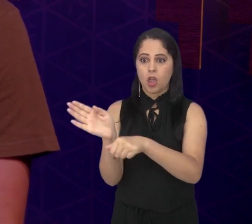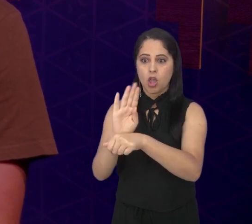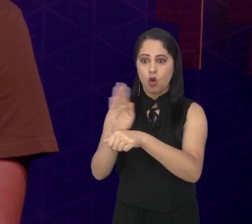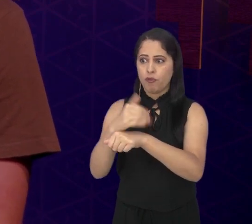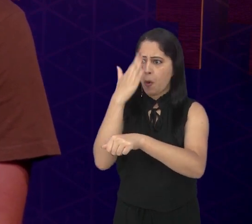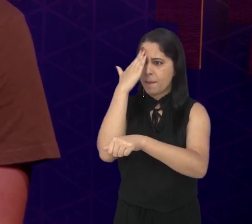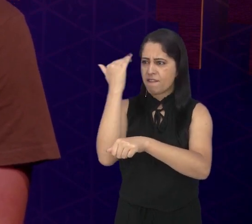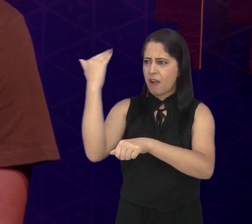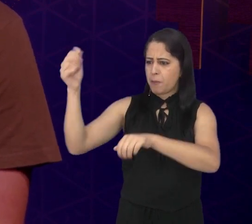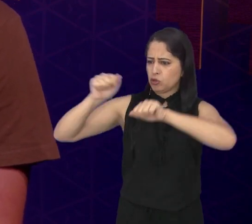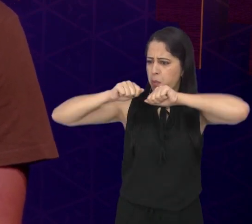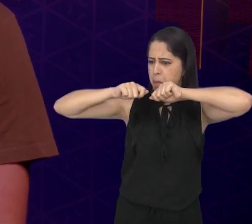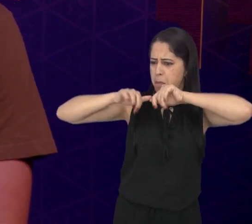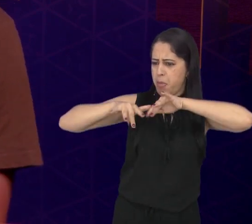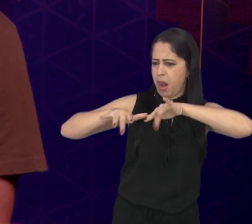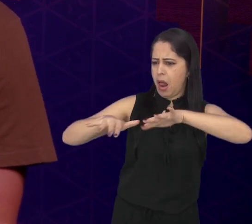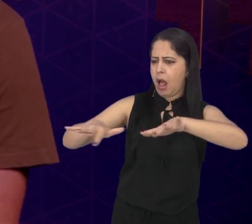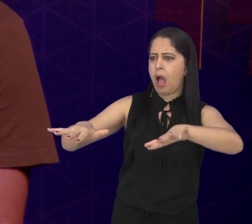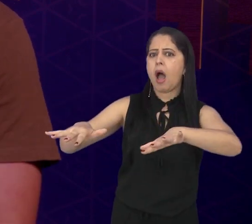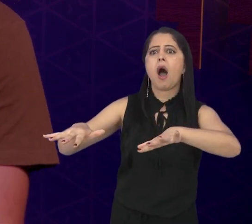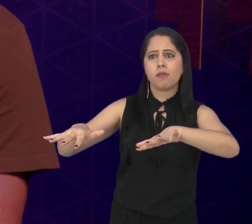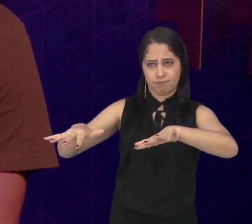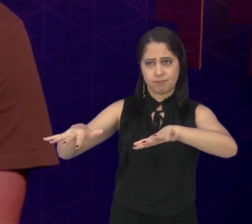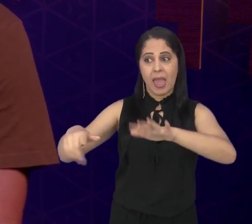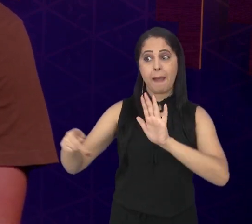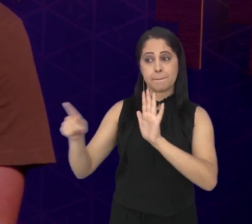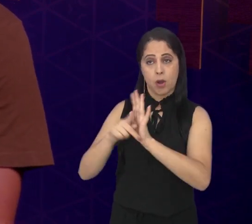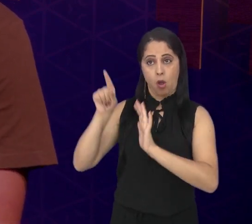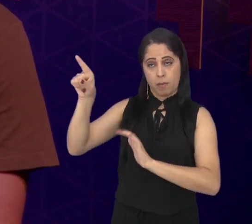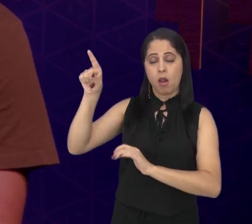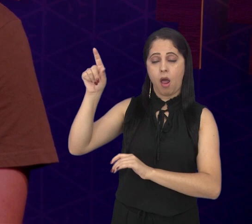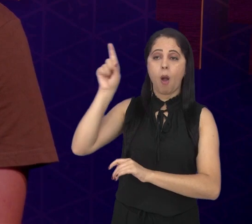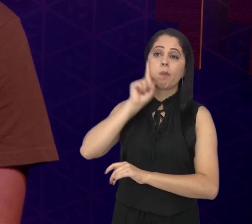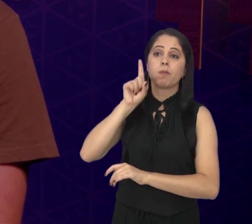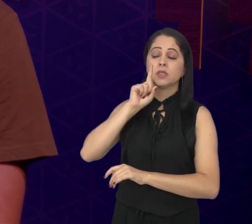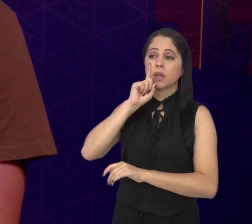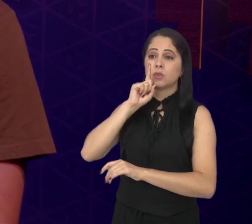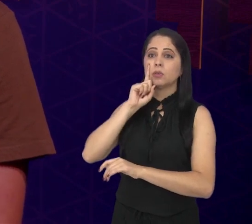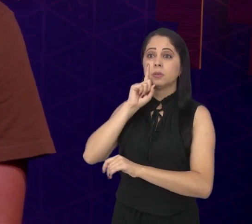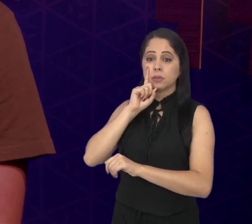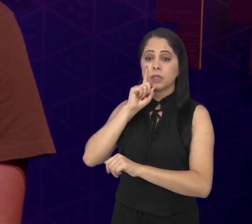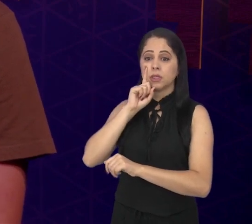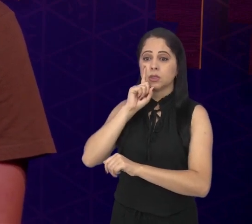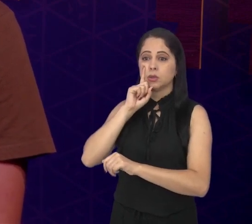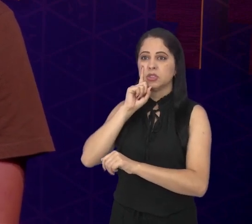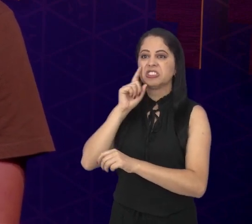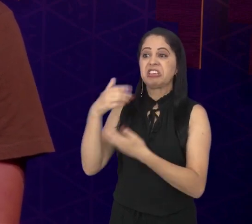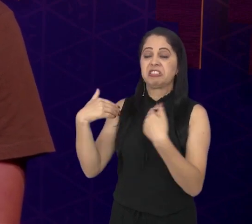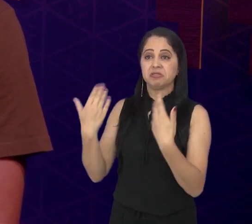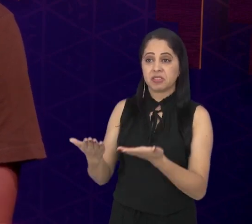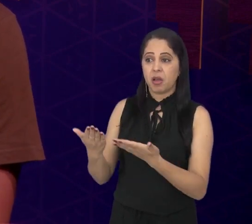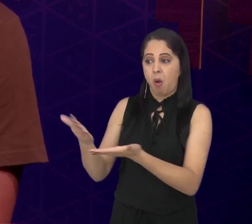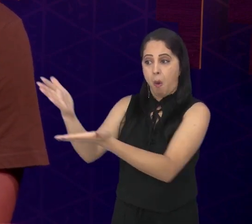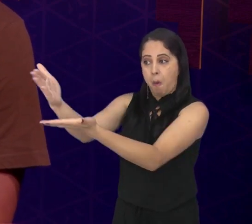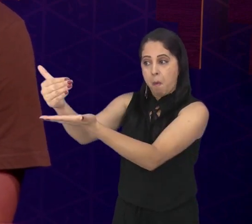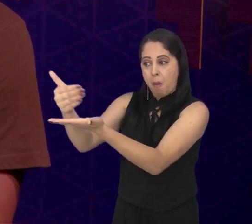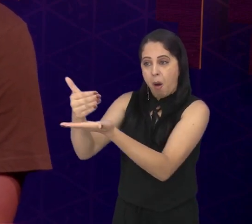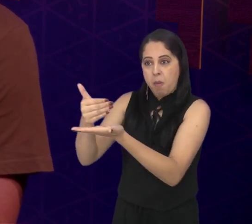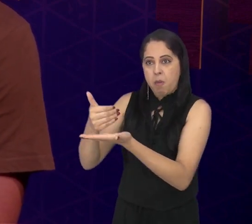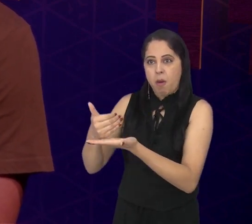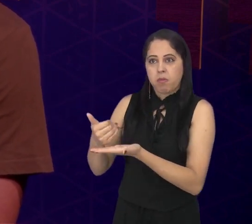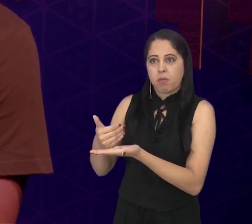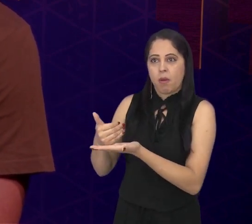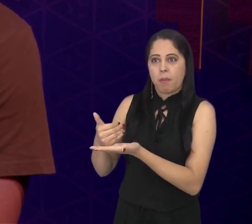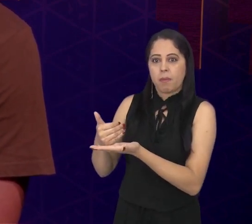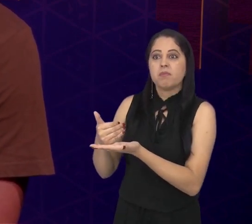E, estourou no mundo inteiro. E é uma produção audiovisual americana. Então, assim, mesmo sendo algo